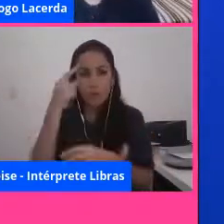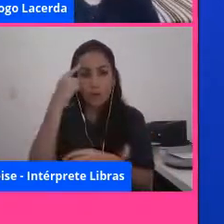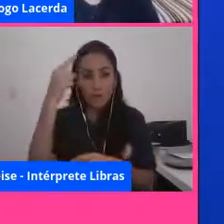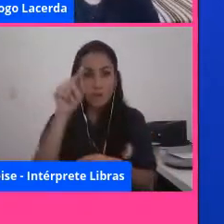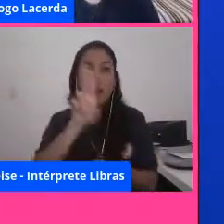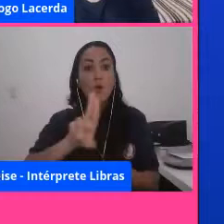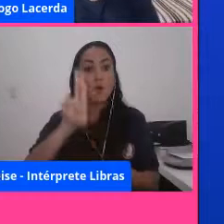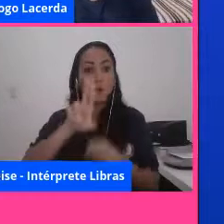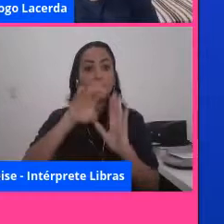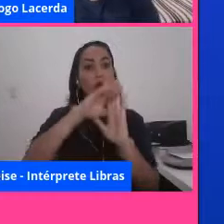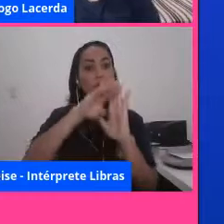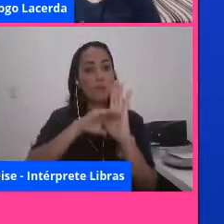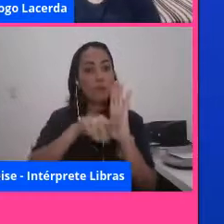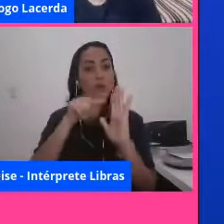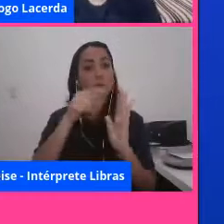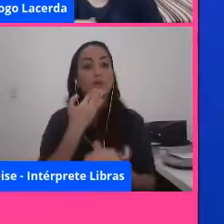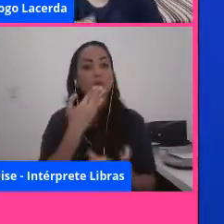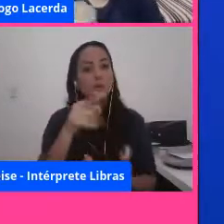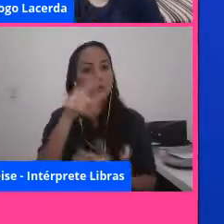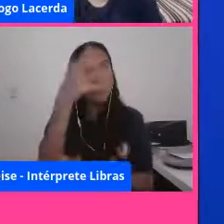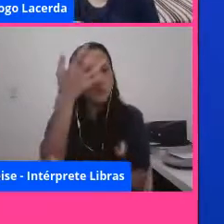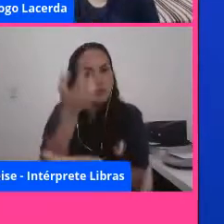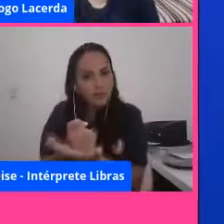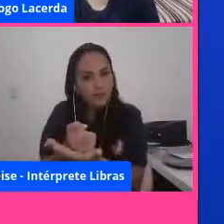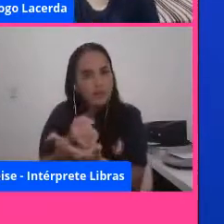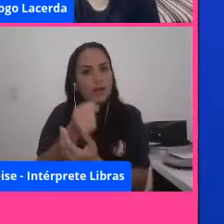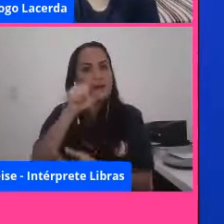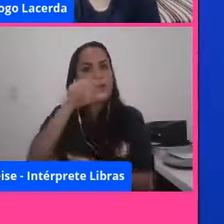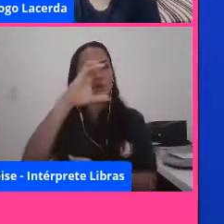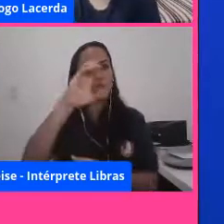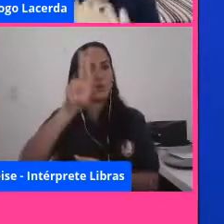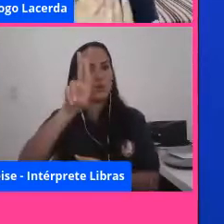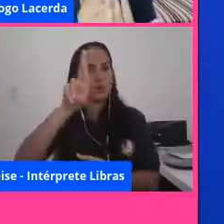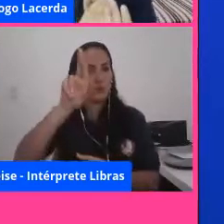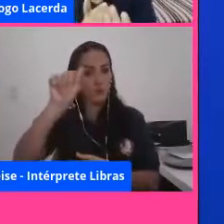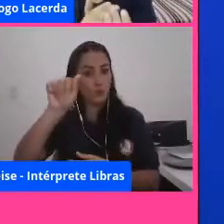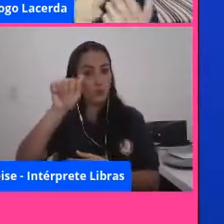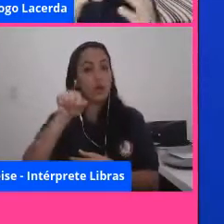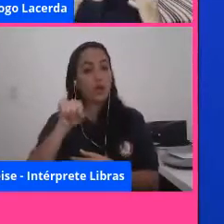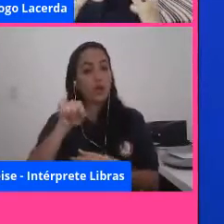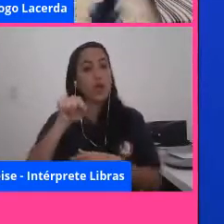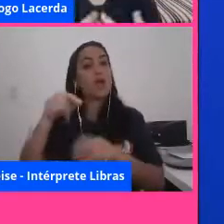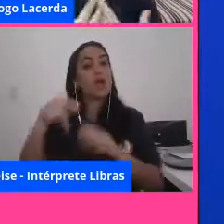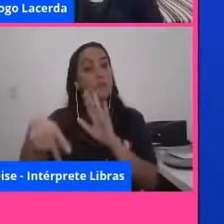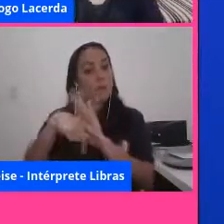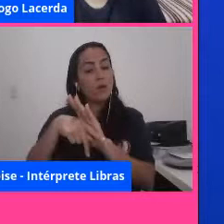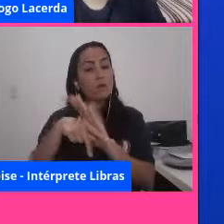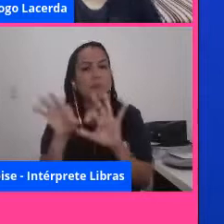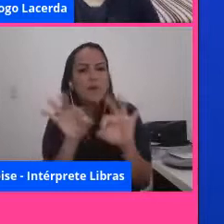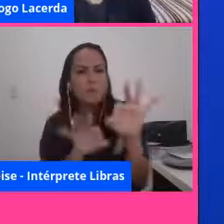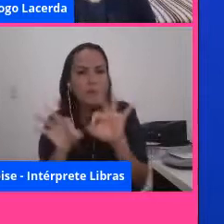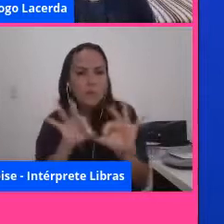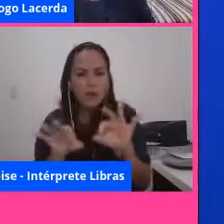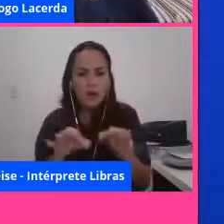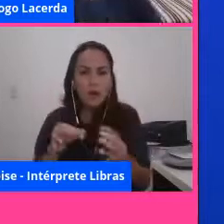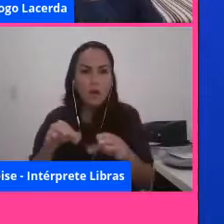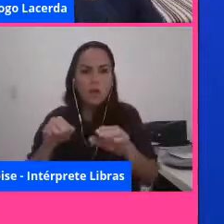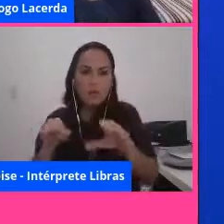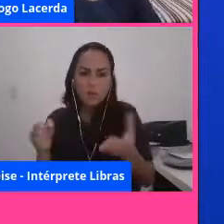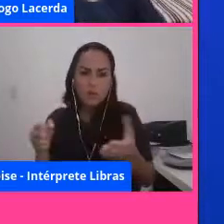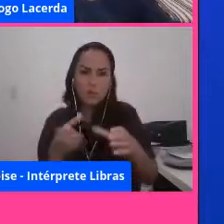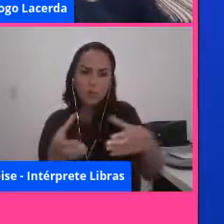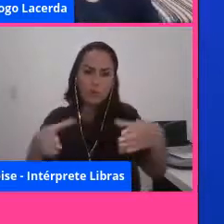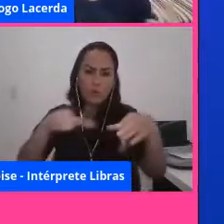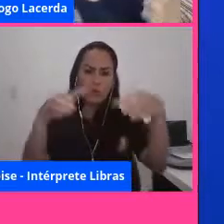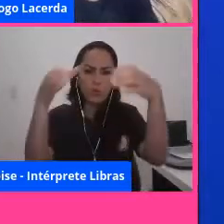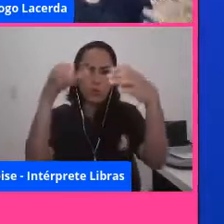que é justamente o Cura, que ele faz esse fatiamento. Por que ele faz esse fatiamento? Porque a impressão 3D, ou manufatura aditiva, como